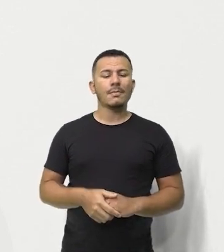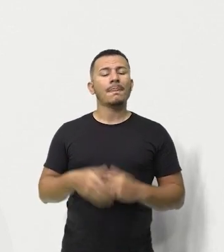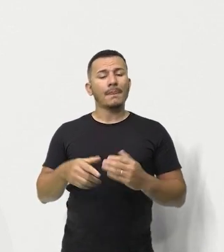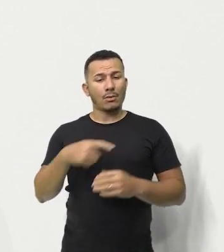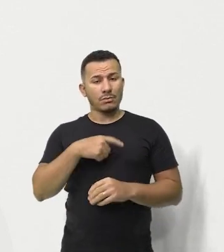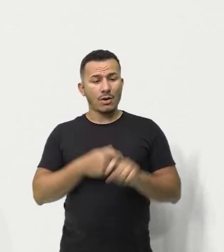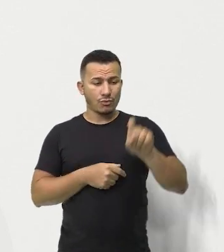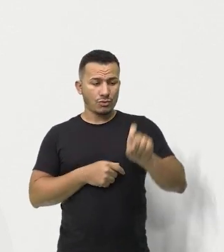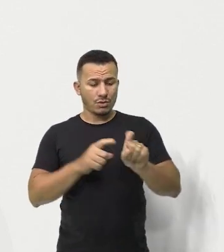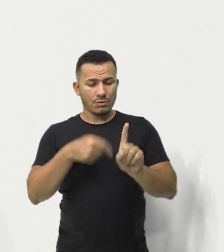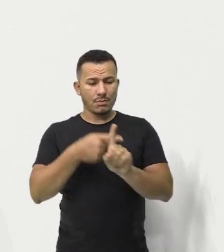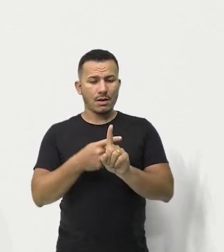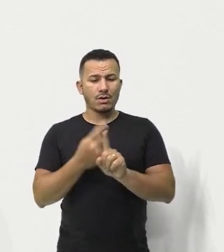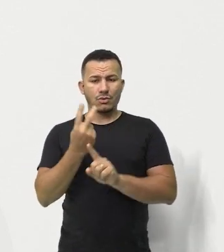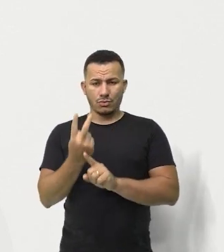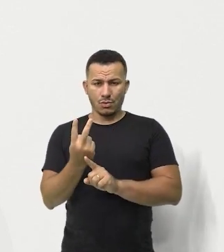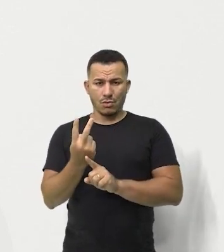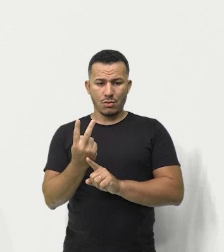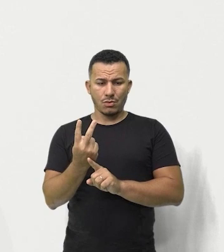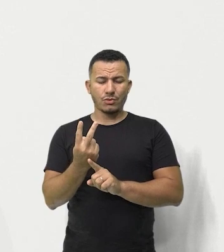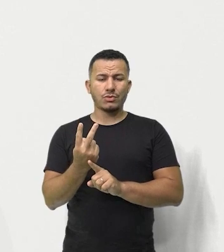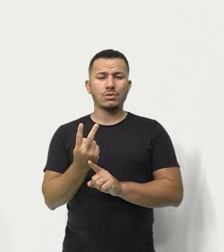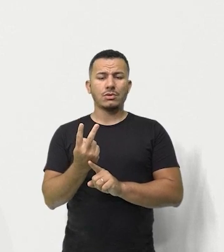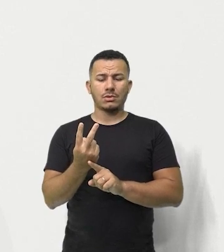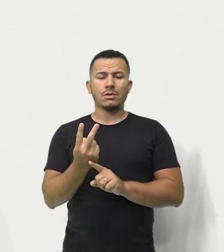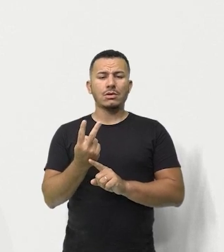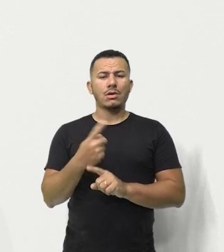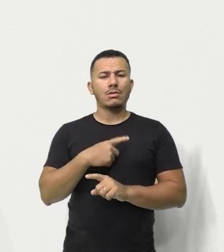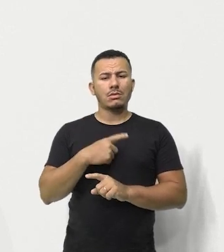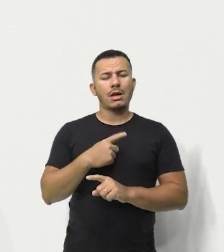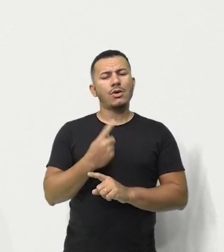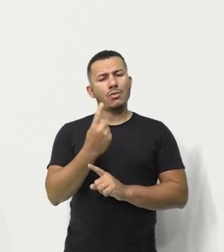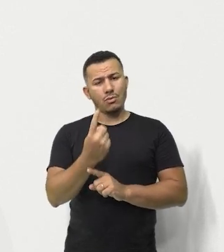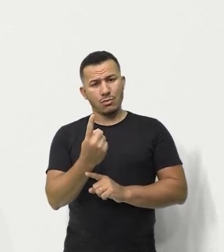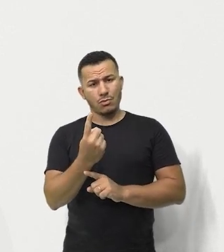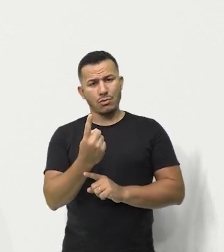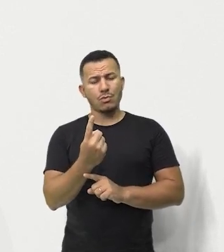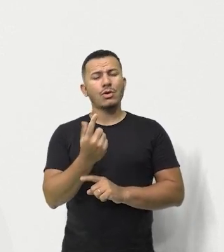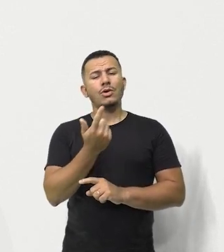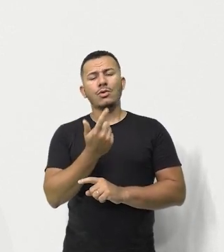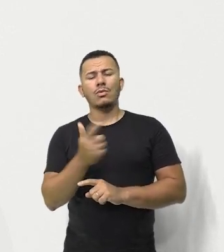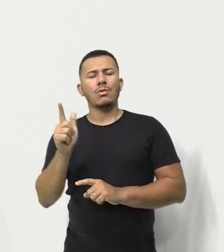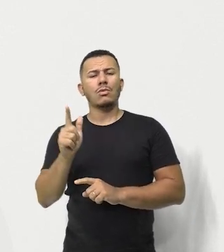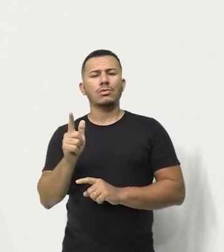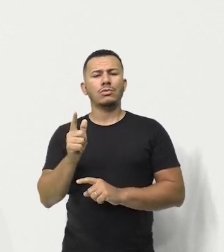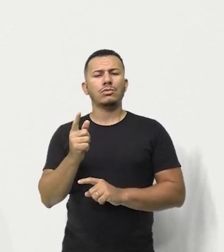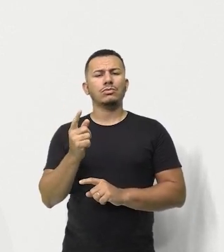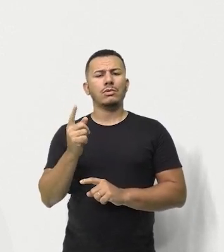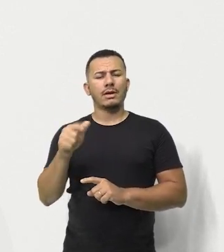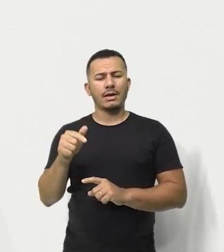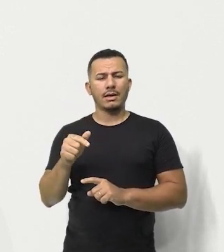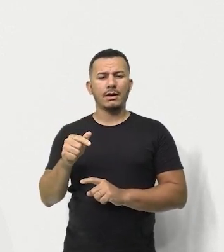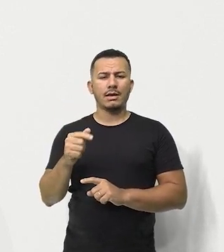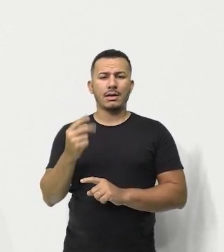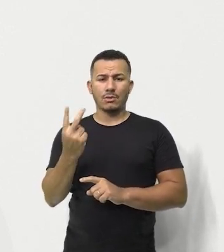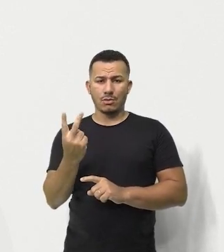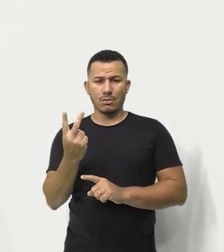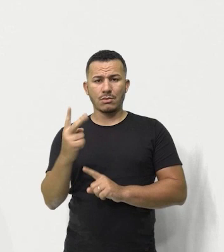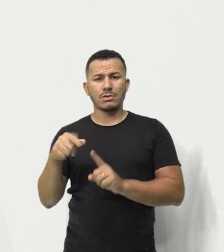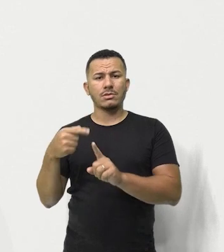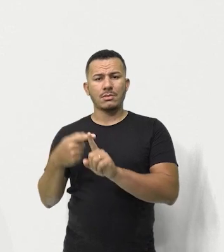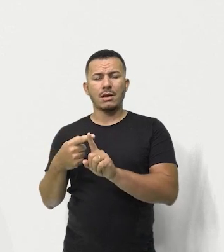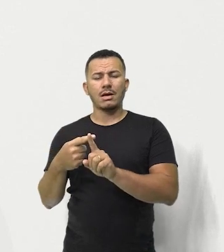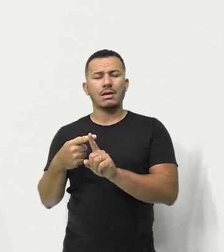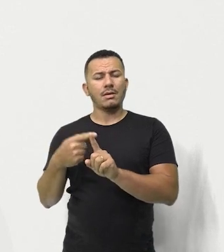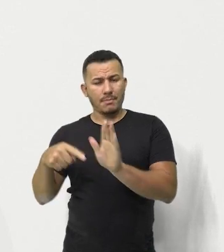eu trabalho com o inverso dele. Então, qual é o inverso de mais 2? É ele com